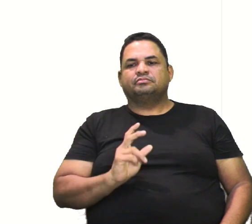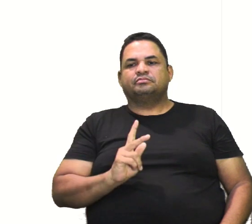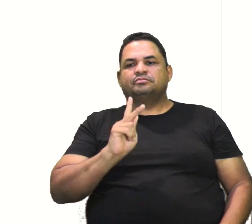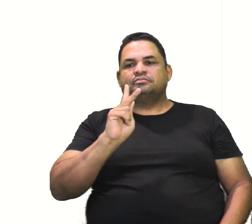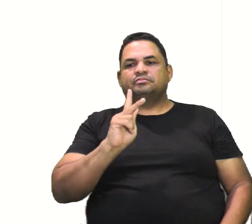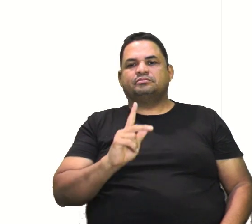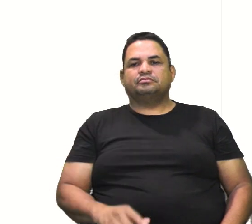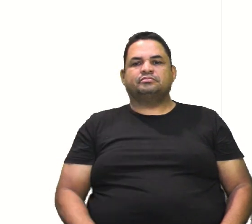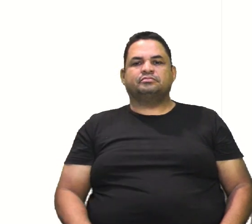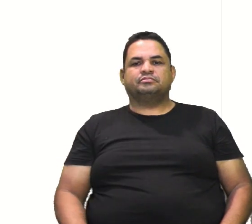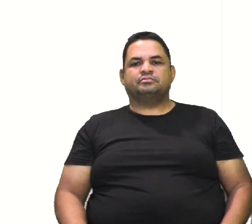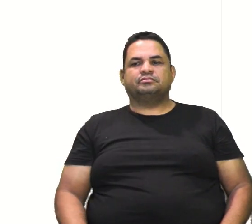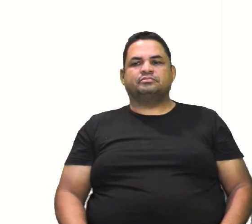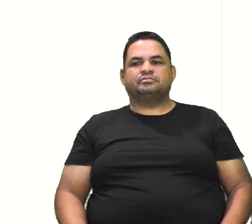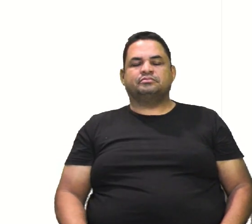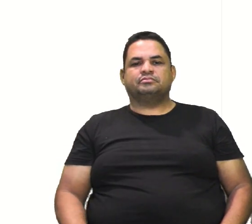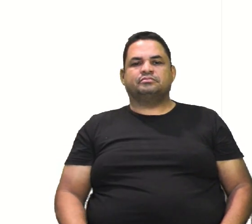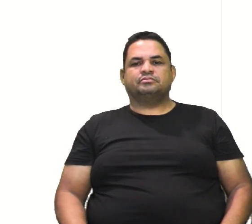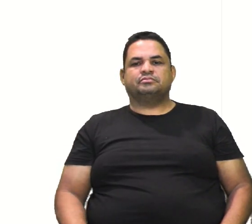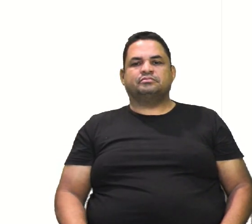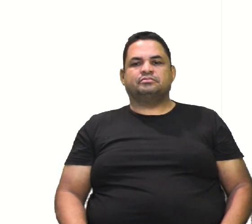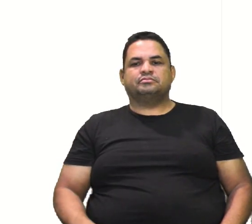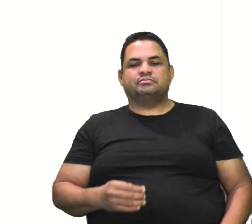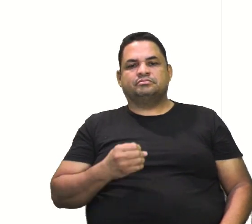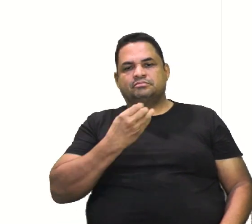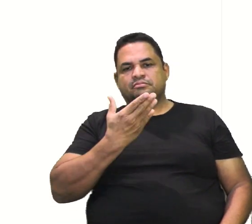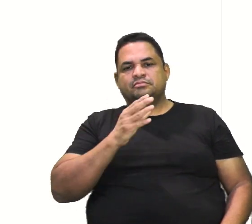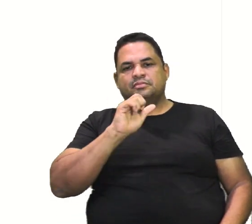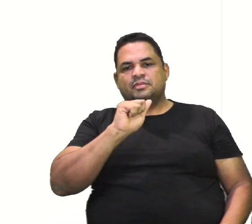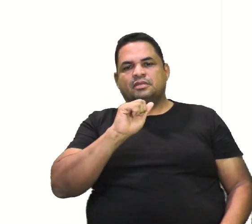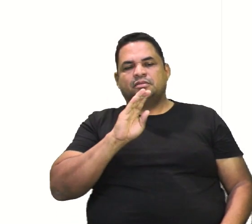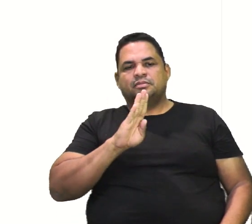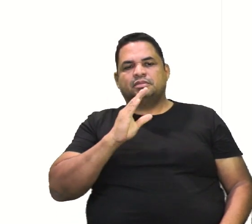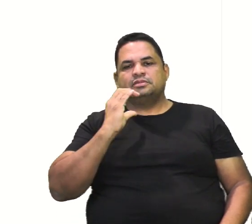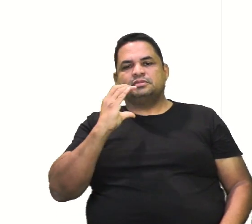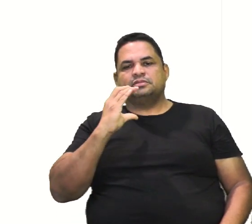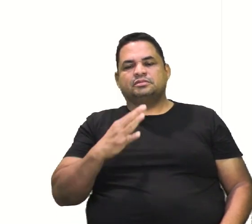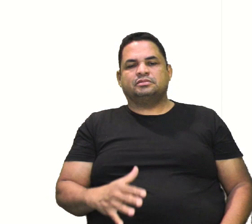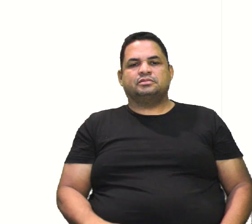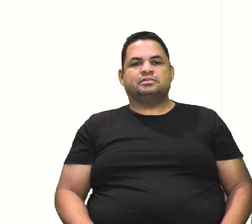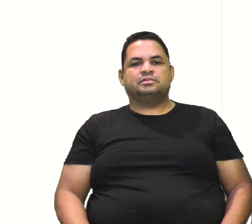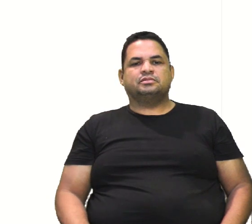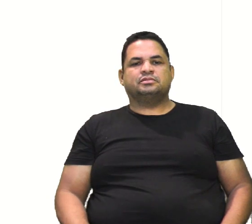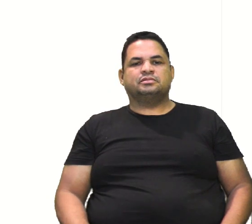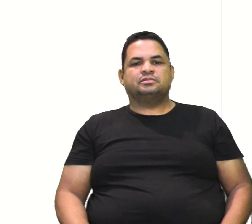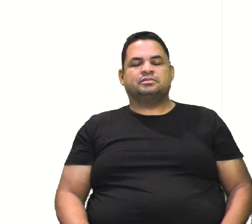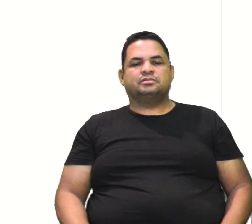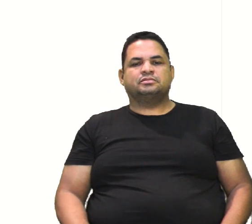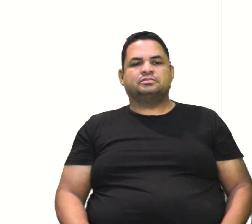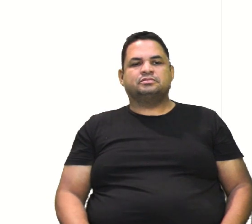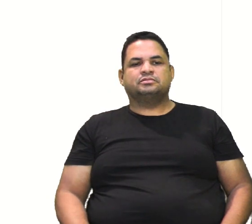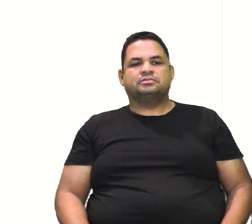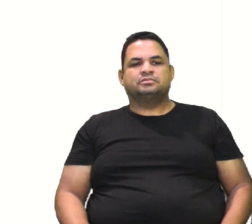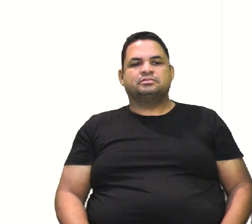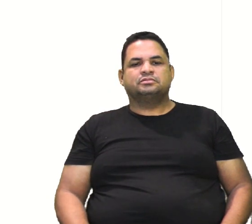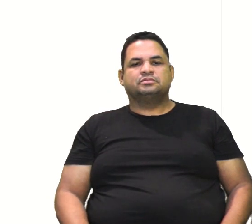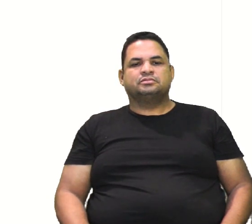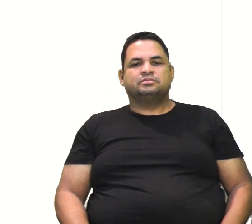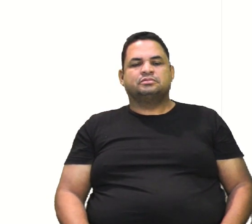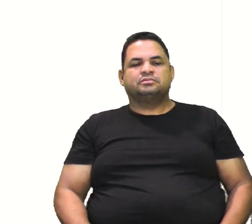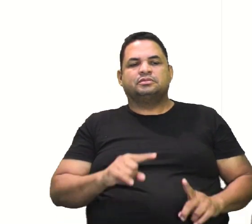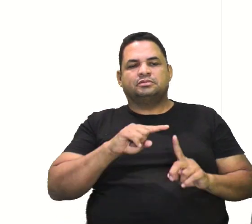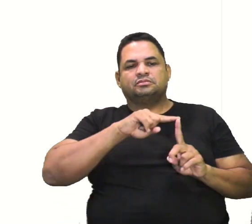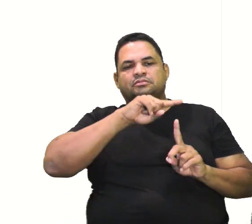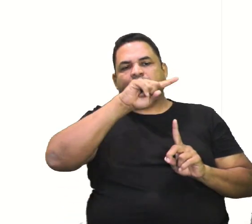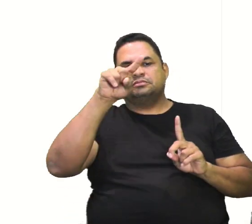K. Ixi, agora lascou. Tava bom demais, tinha ABC, agora inventaram um K ainda, né? Tem um K agora. Quem é o centro